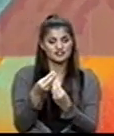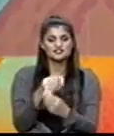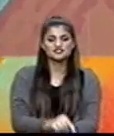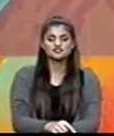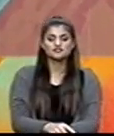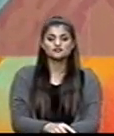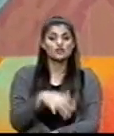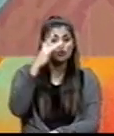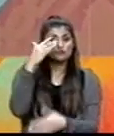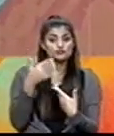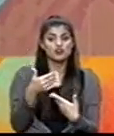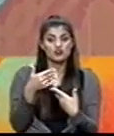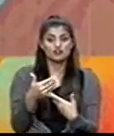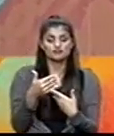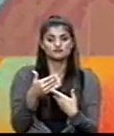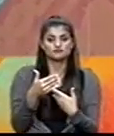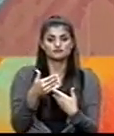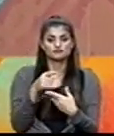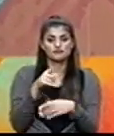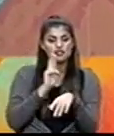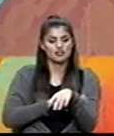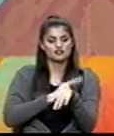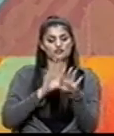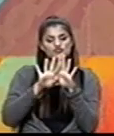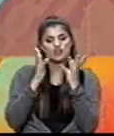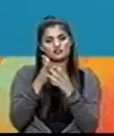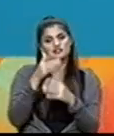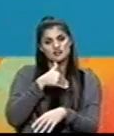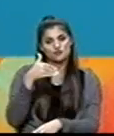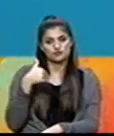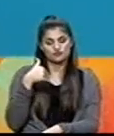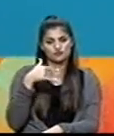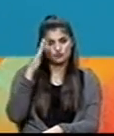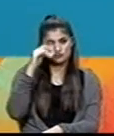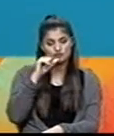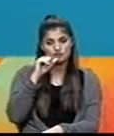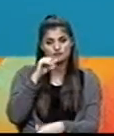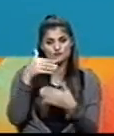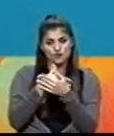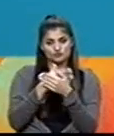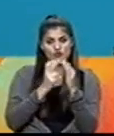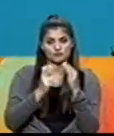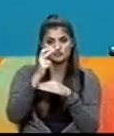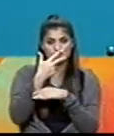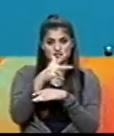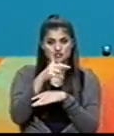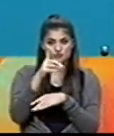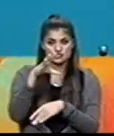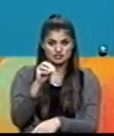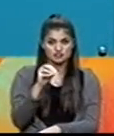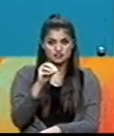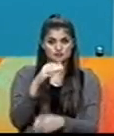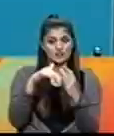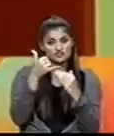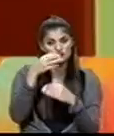números atualizados, já por parte da Direção-Geral de Saúde. O número de mortes aumentou para 160, são